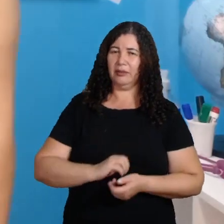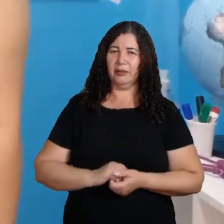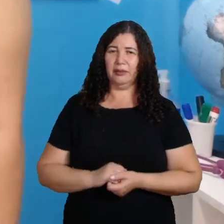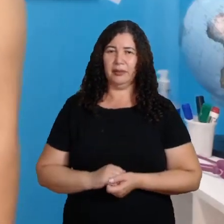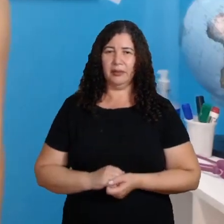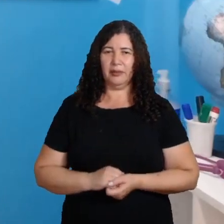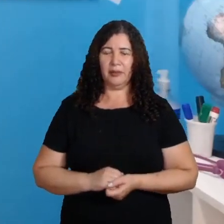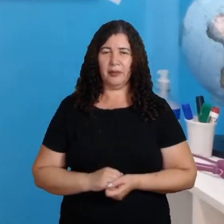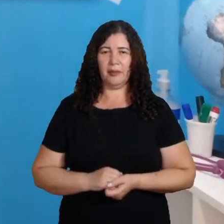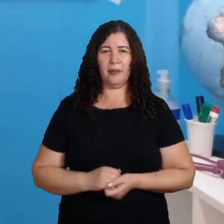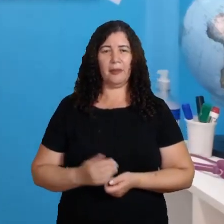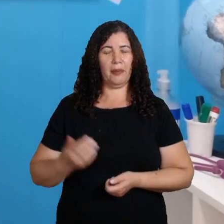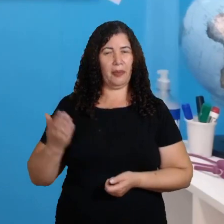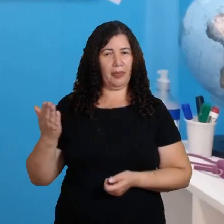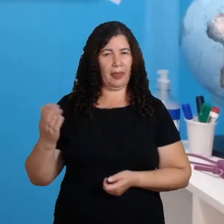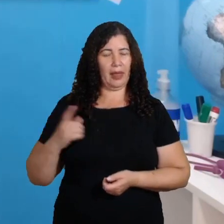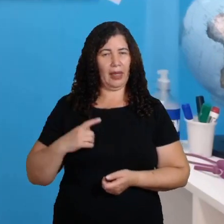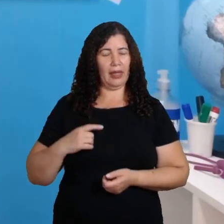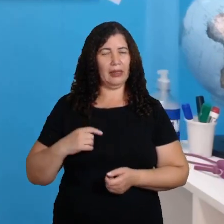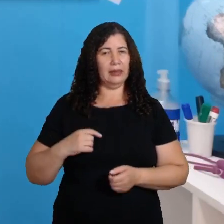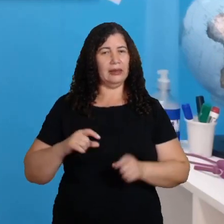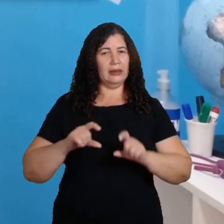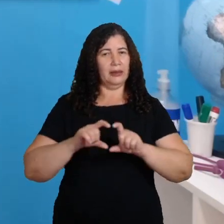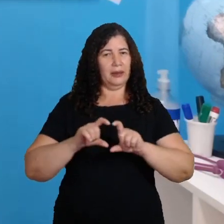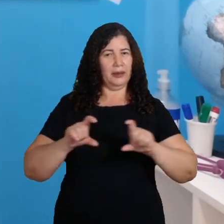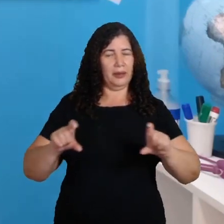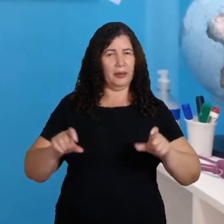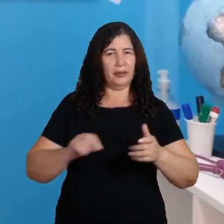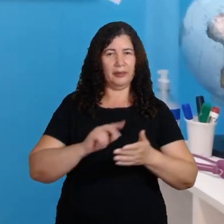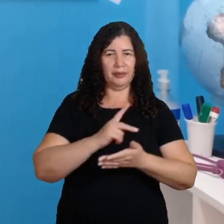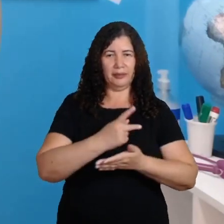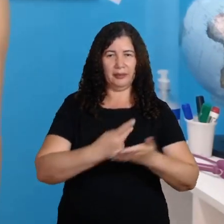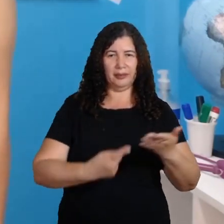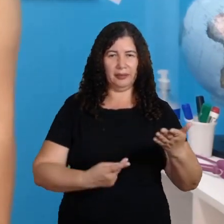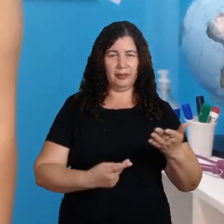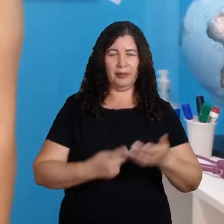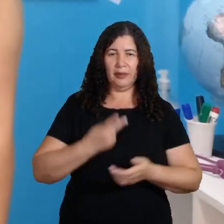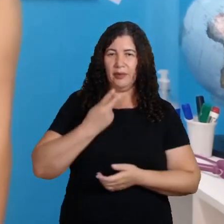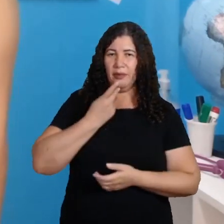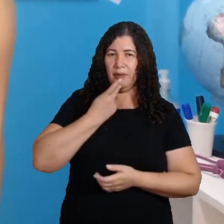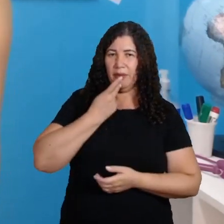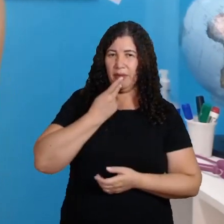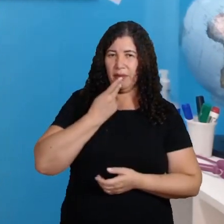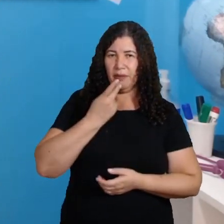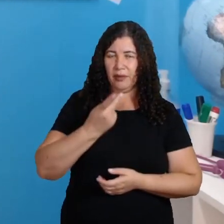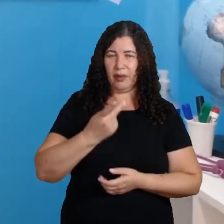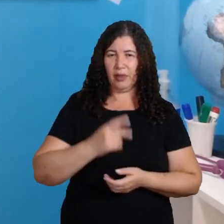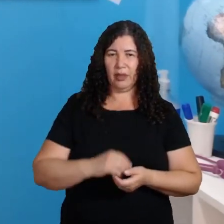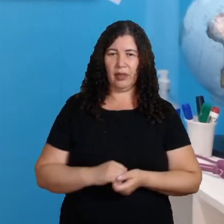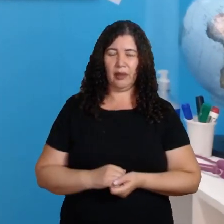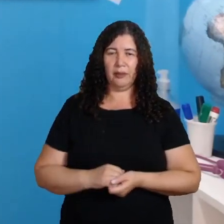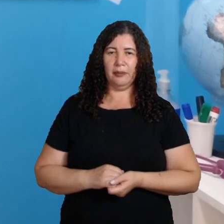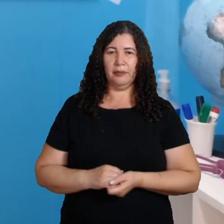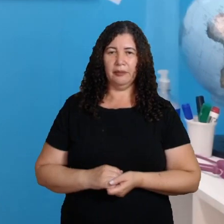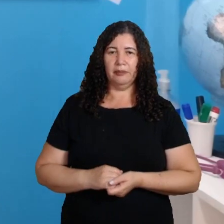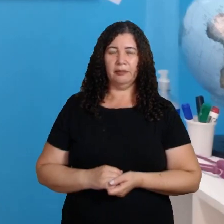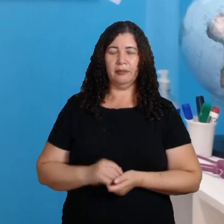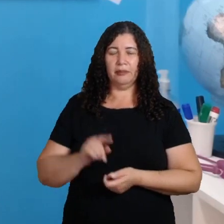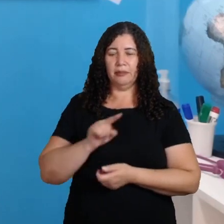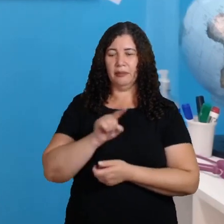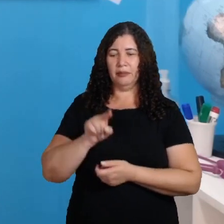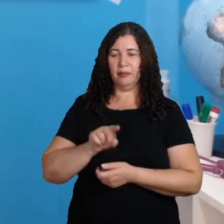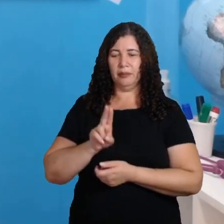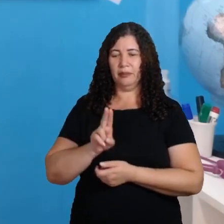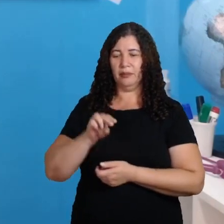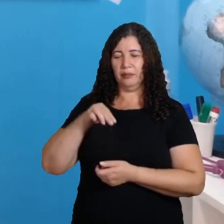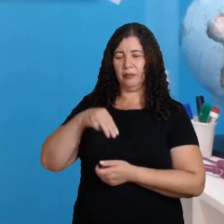eu aproveito esta passagem do poema para falar com vocês um pouquinho sobre zumbi, que